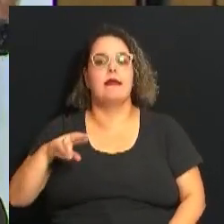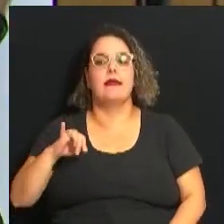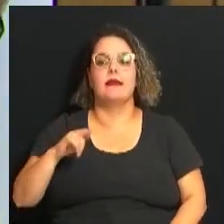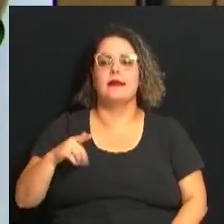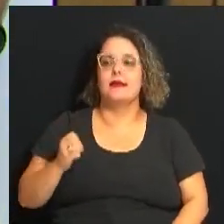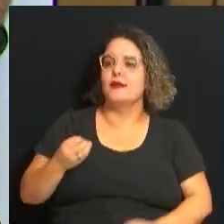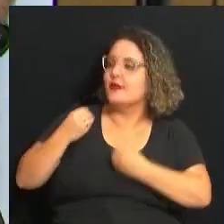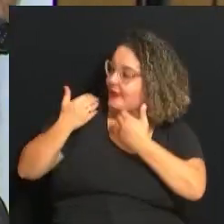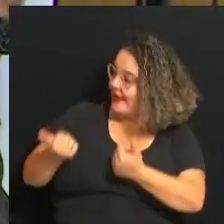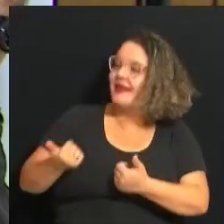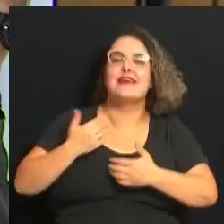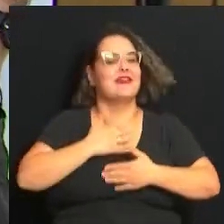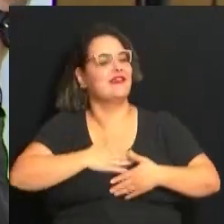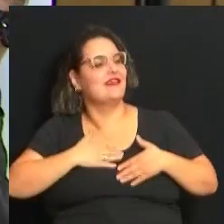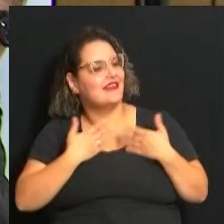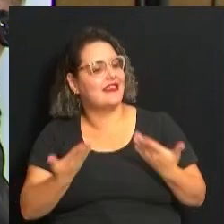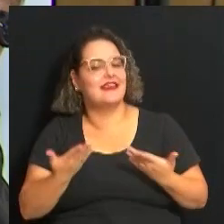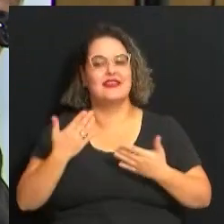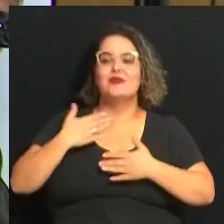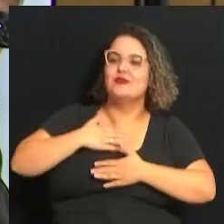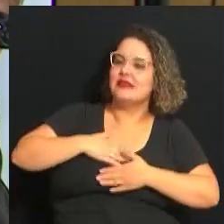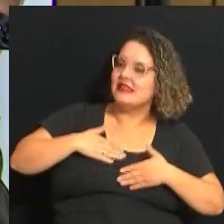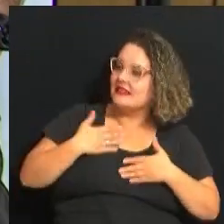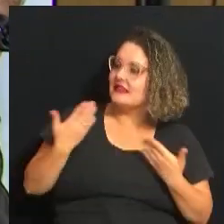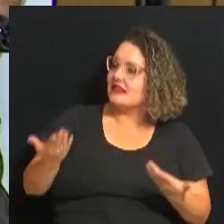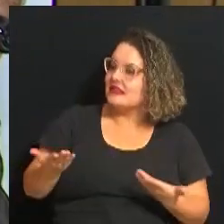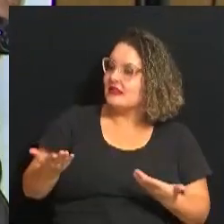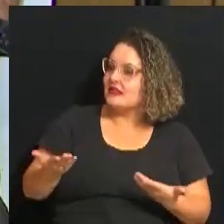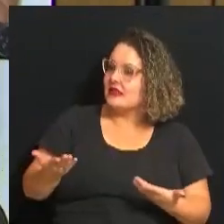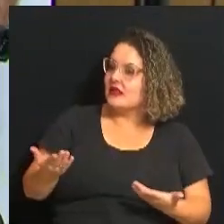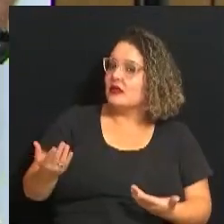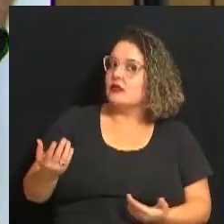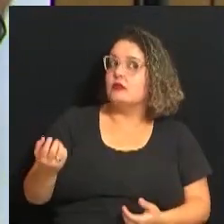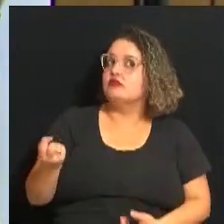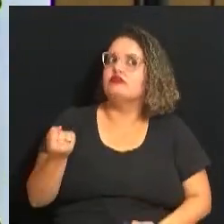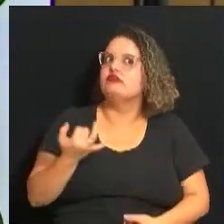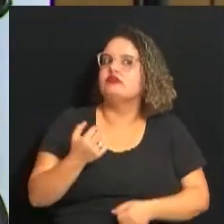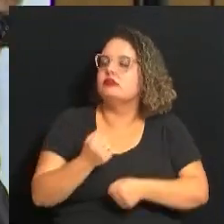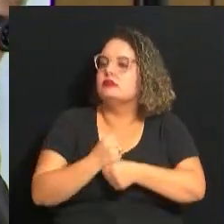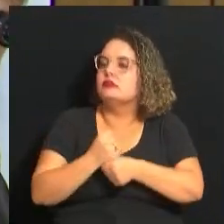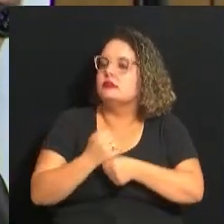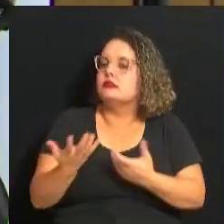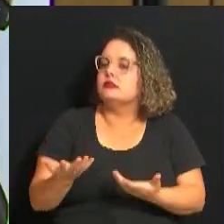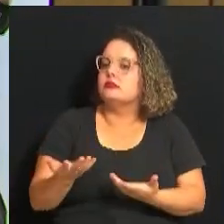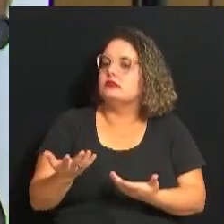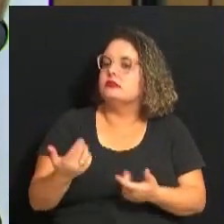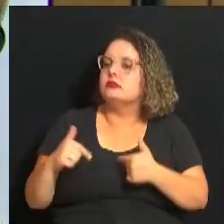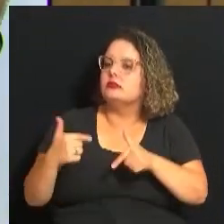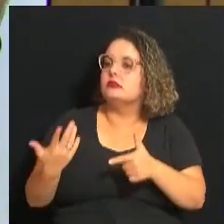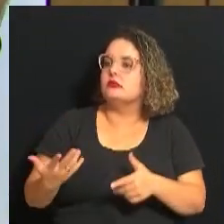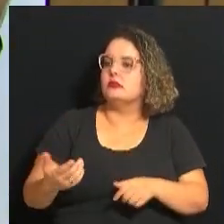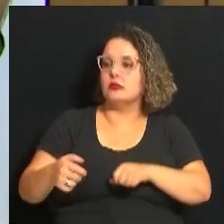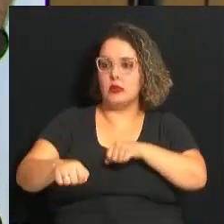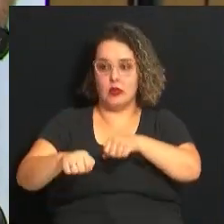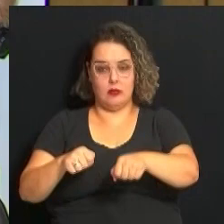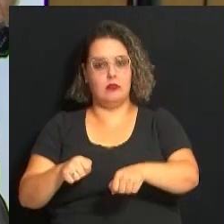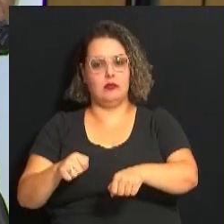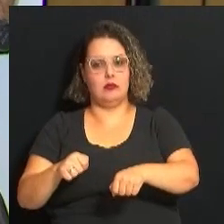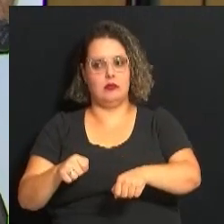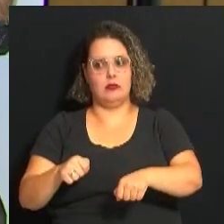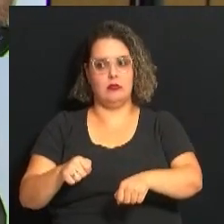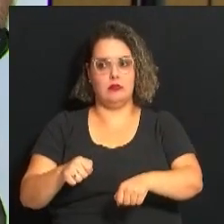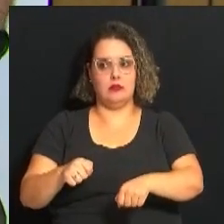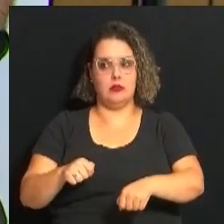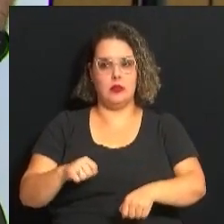Beleza? Prazer. Cara, há quanto tempo você trabalha com isso? Eu sou formado em cartografia, engenharia